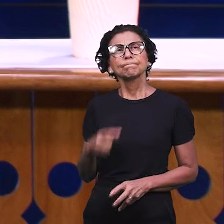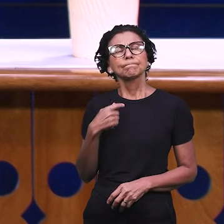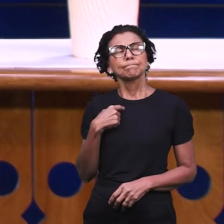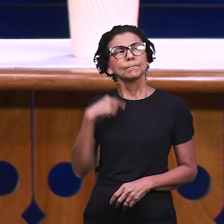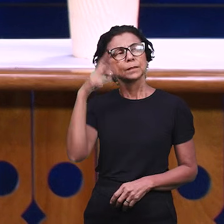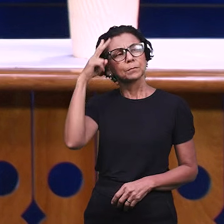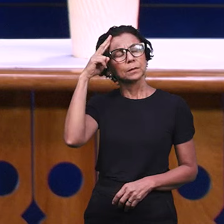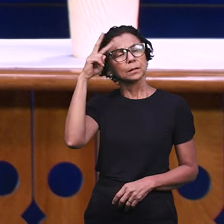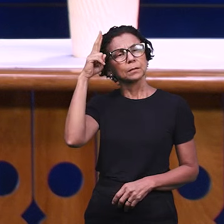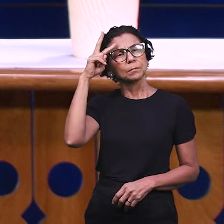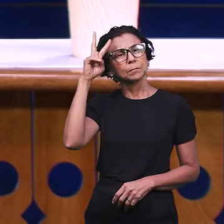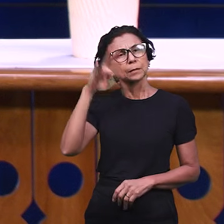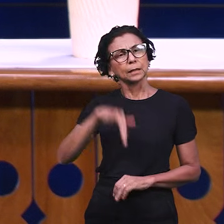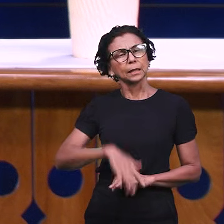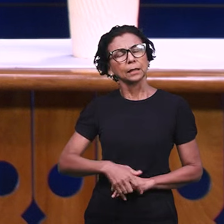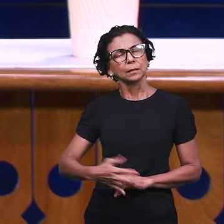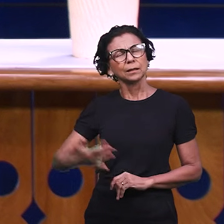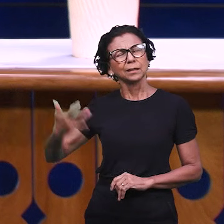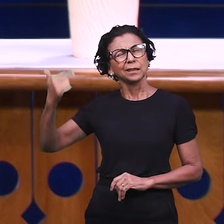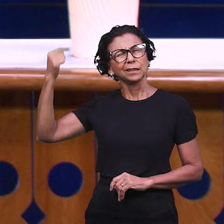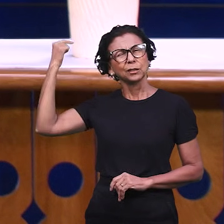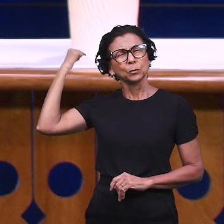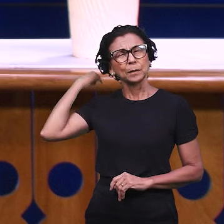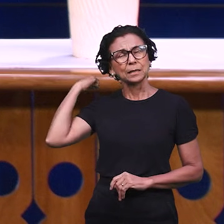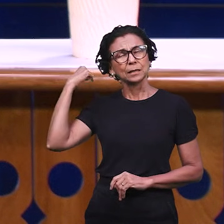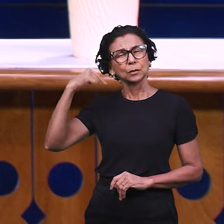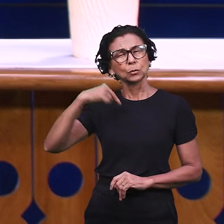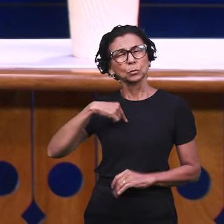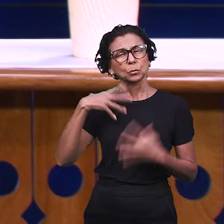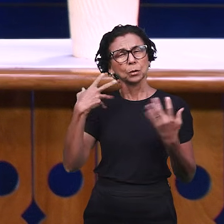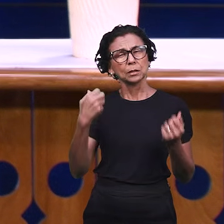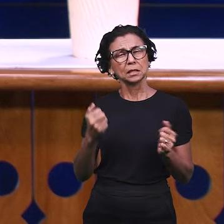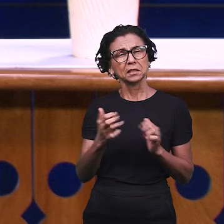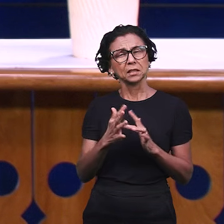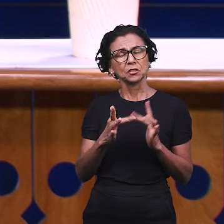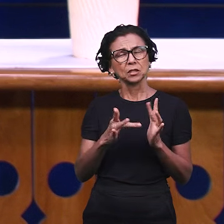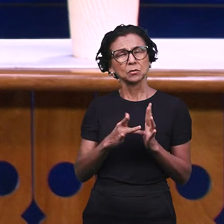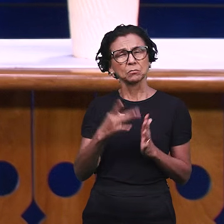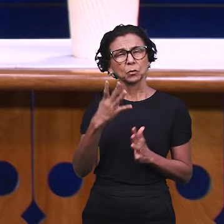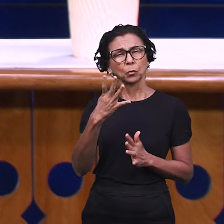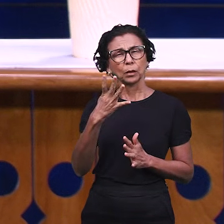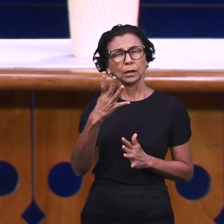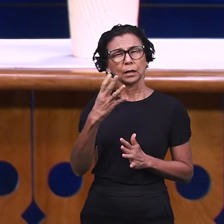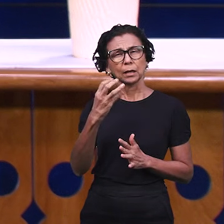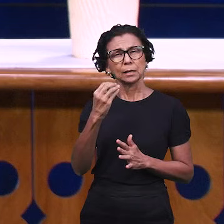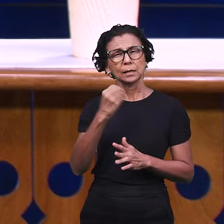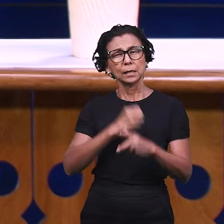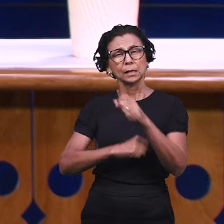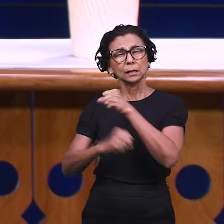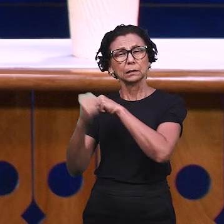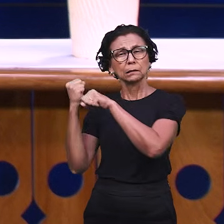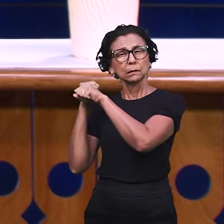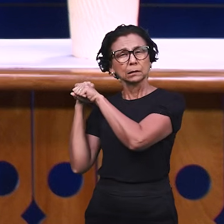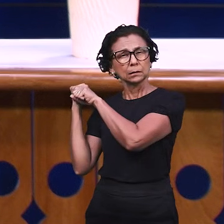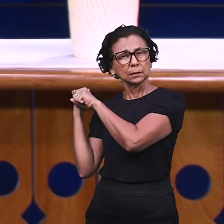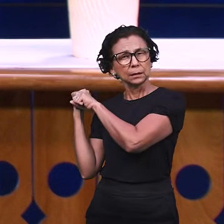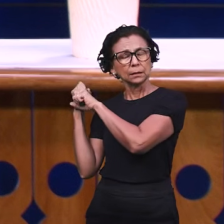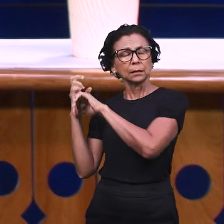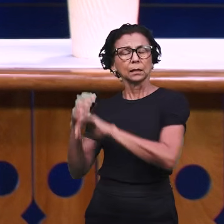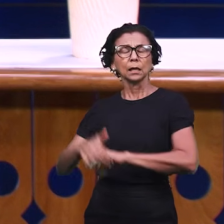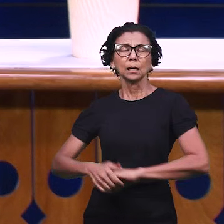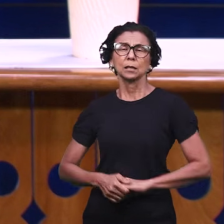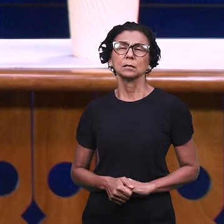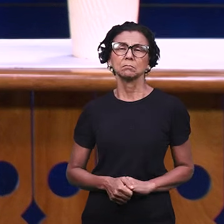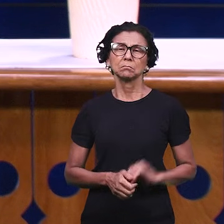lembrei do período da minha conversão. Há mais ou menos 40 anos atrás, nós fomos convidados para ir a